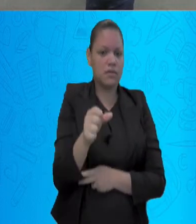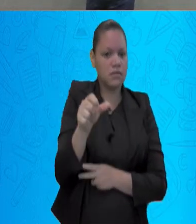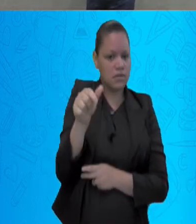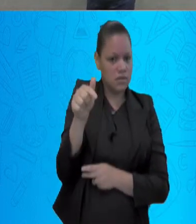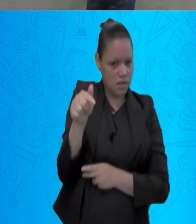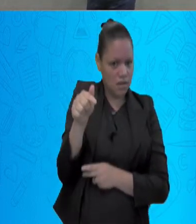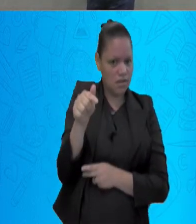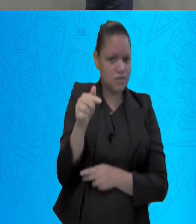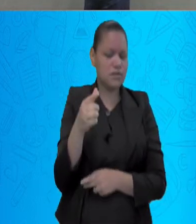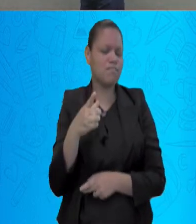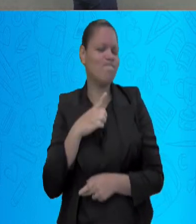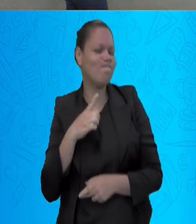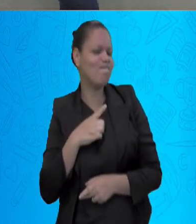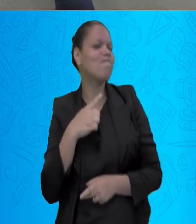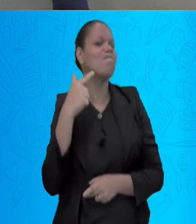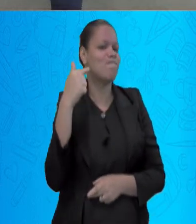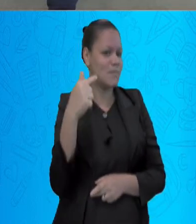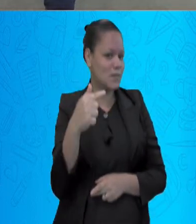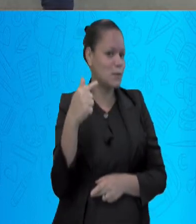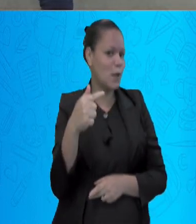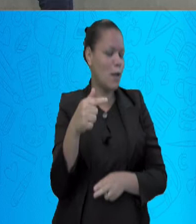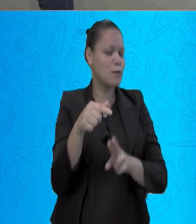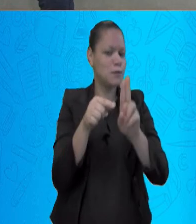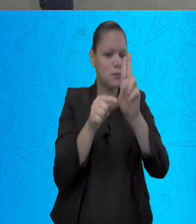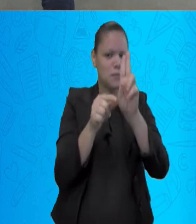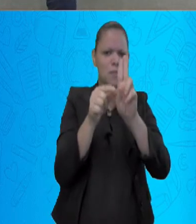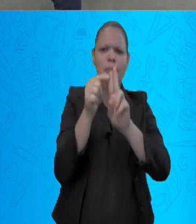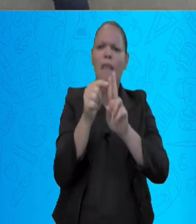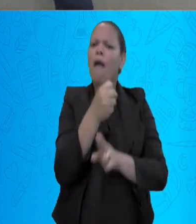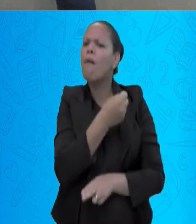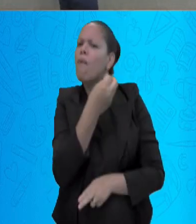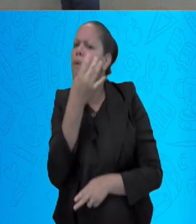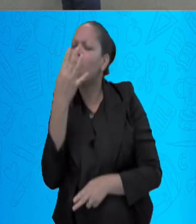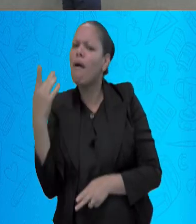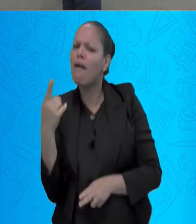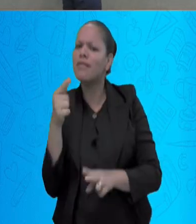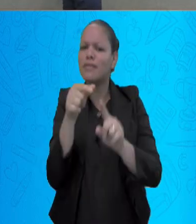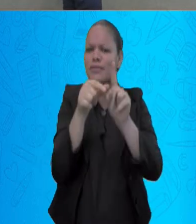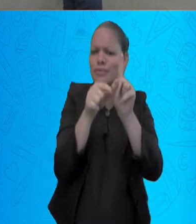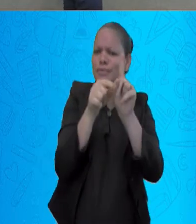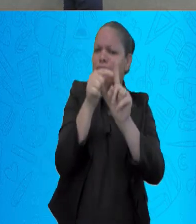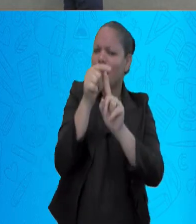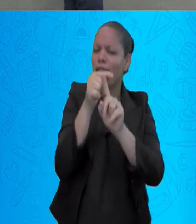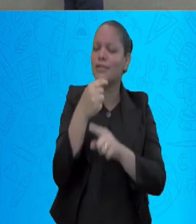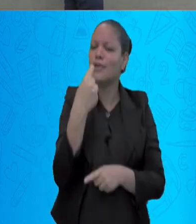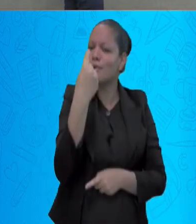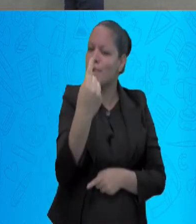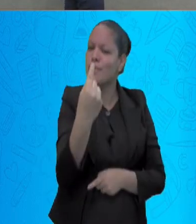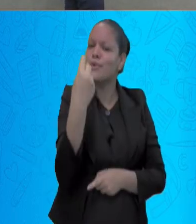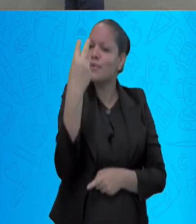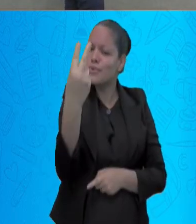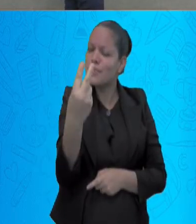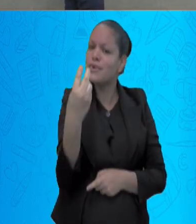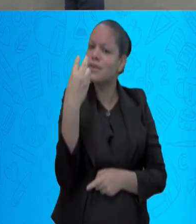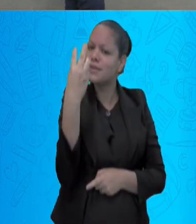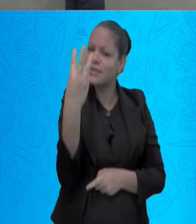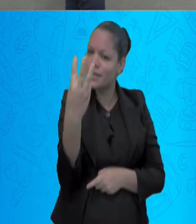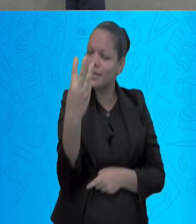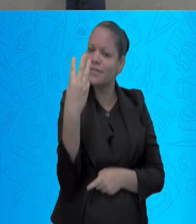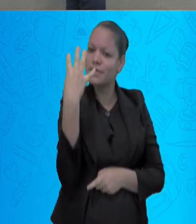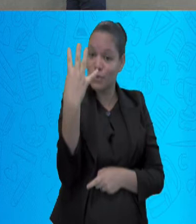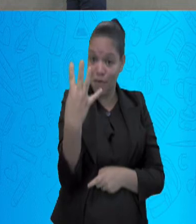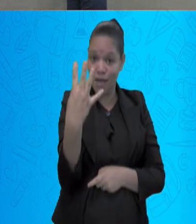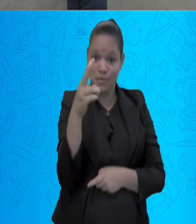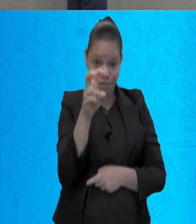temos aqui 7 dezenas. E quantas unidades? 1, 2, 3,